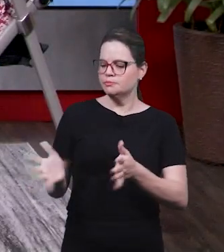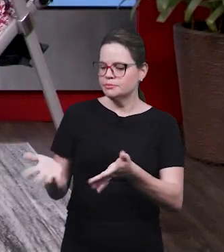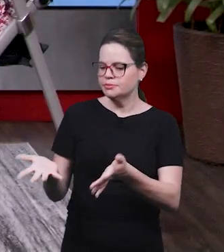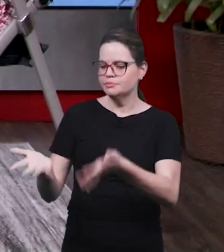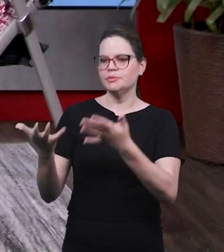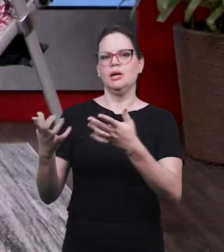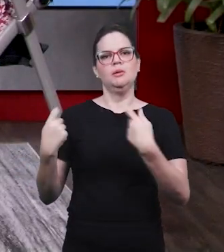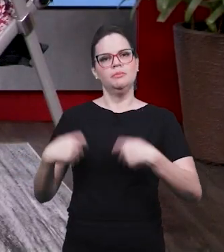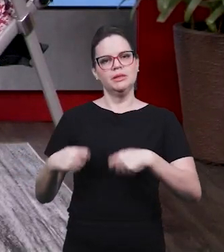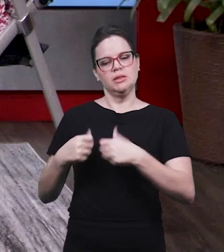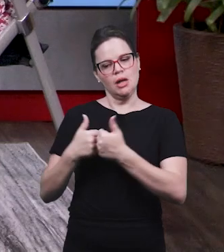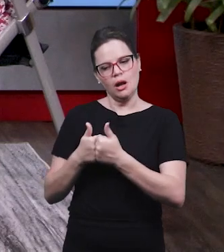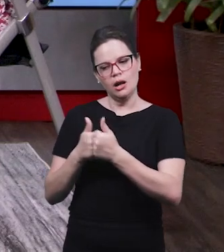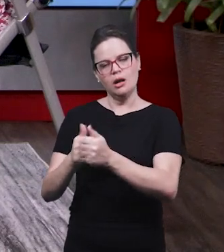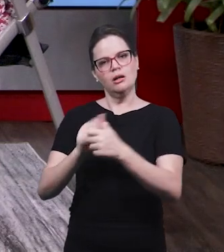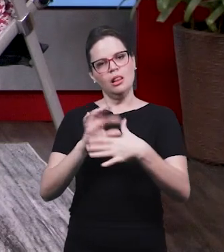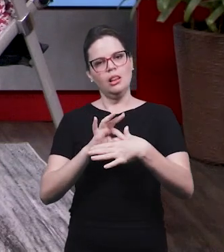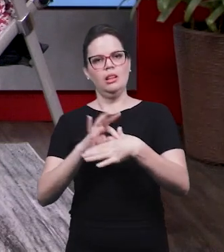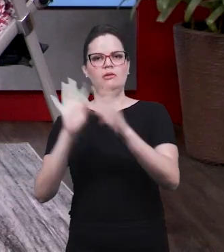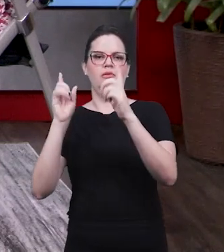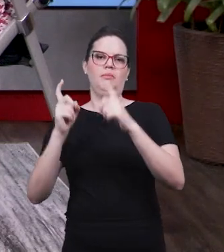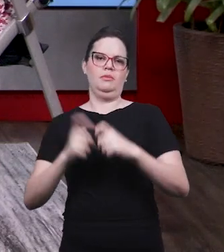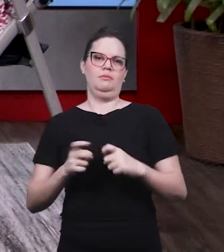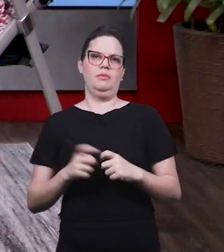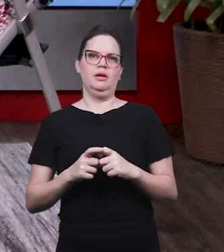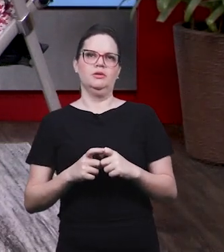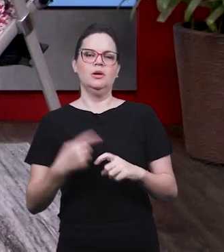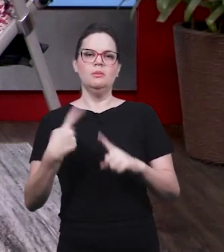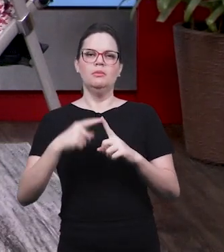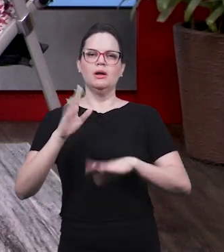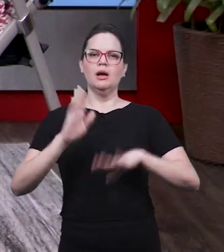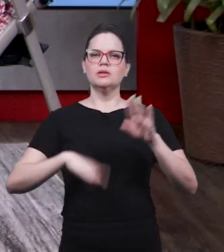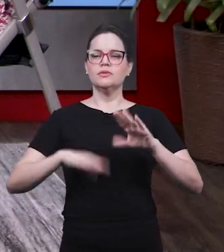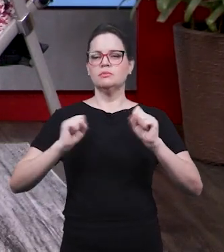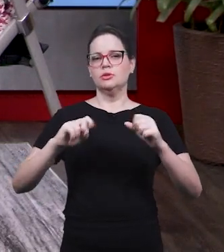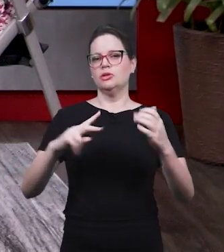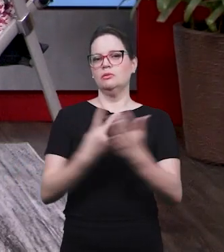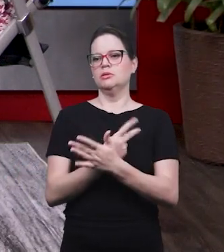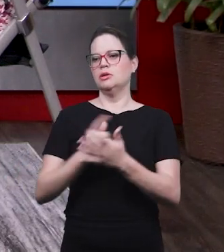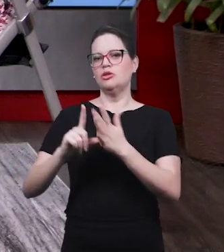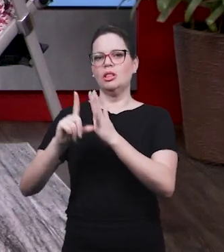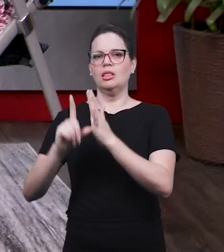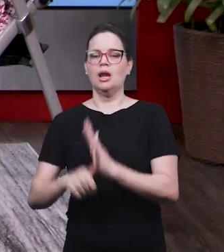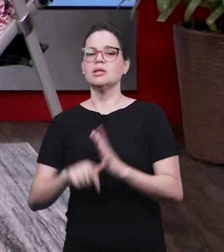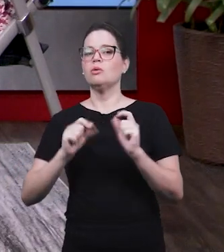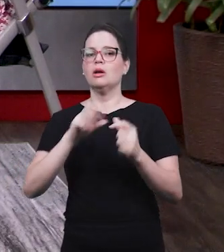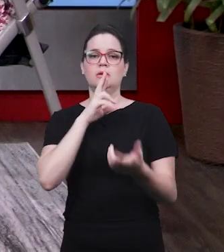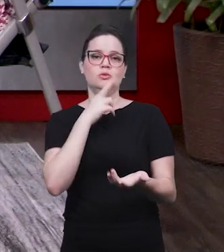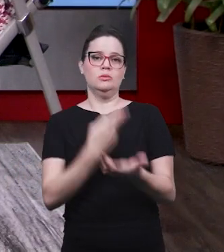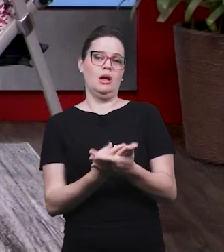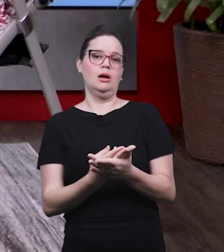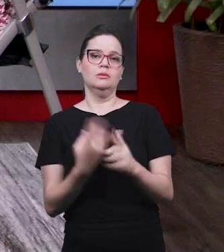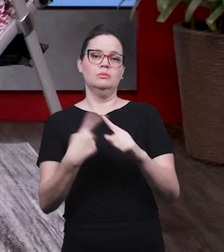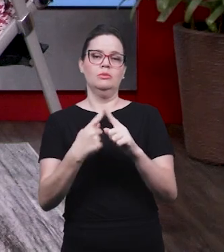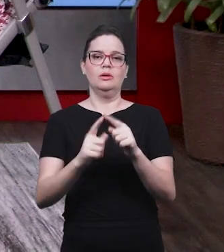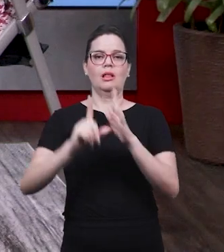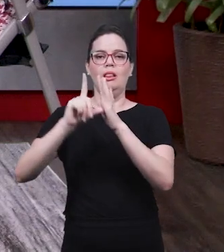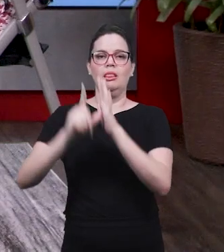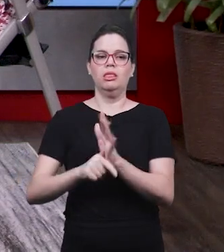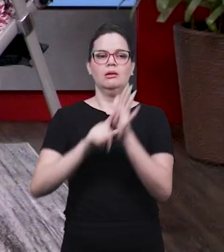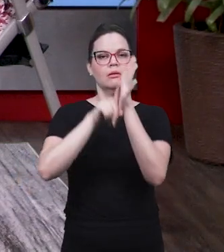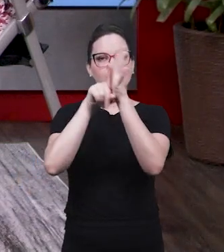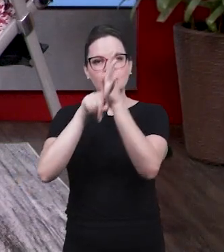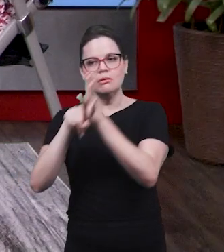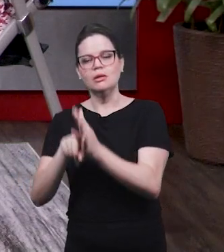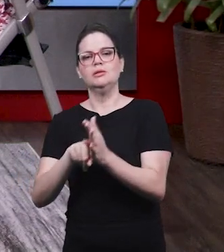de um acompanhamento, né? E aí já passou, né, até do tempo de fazer um diagnóstico, uma abordagem melhor em relação